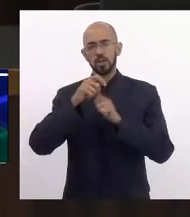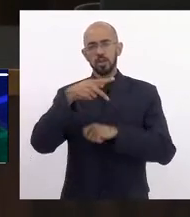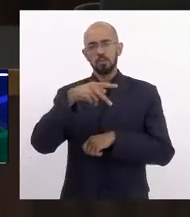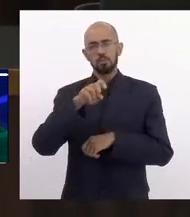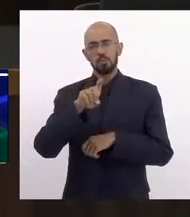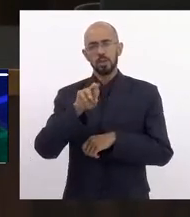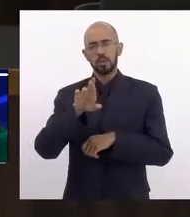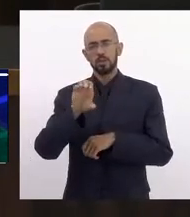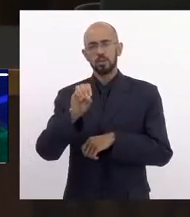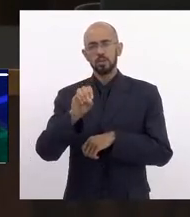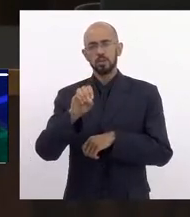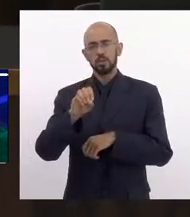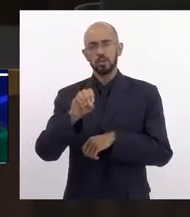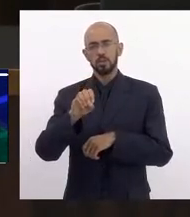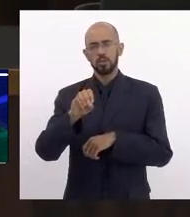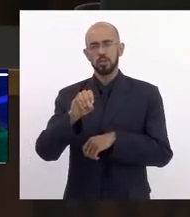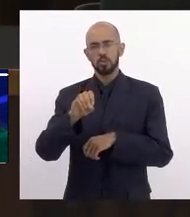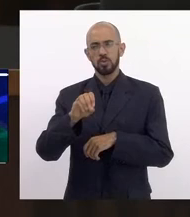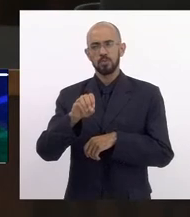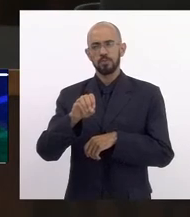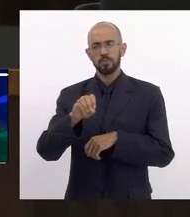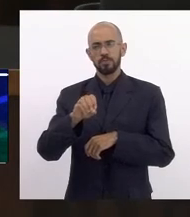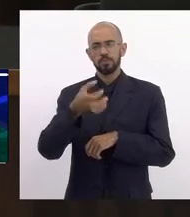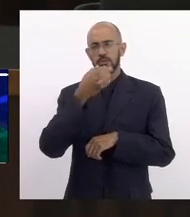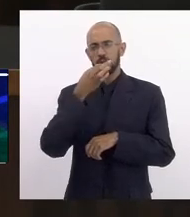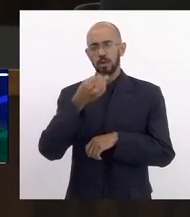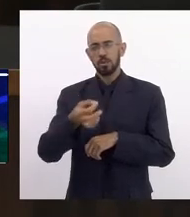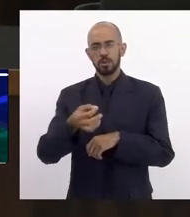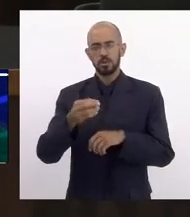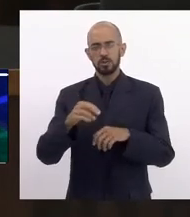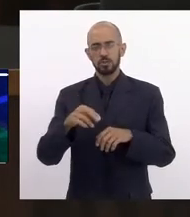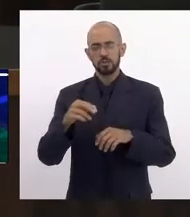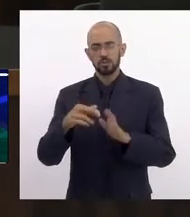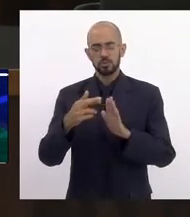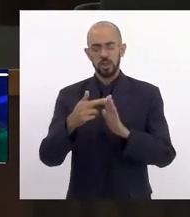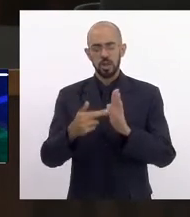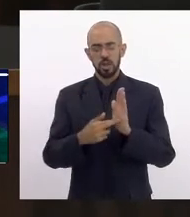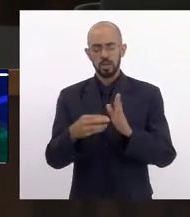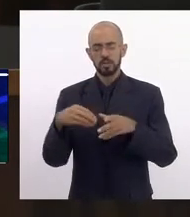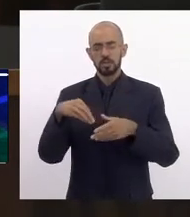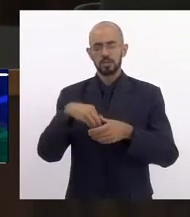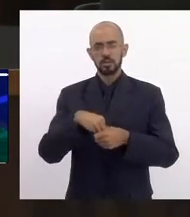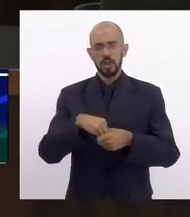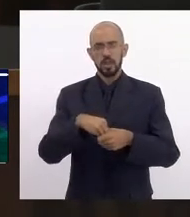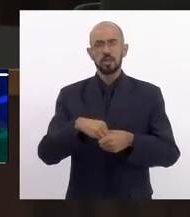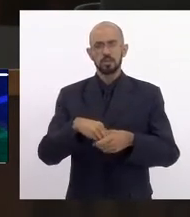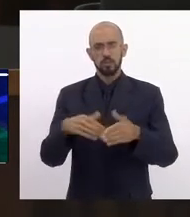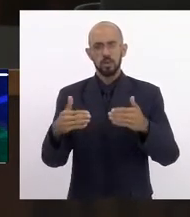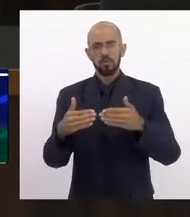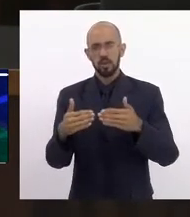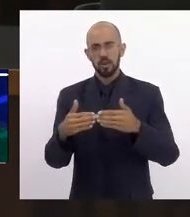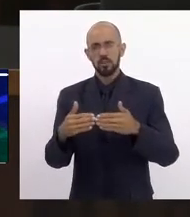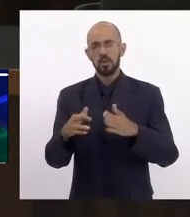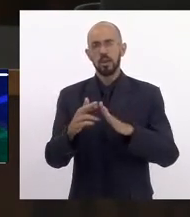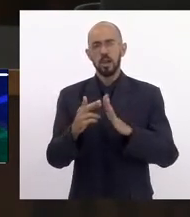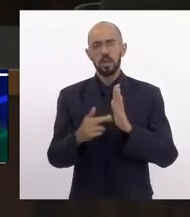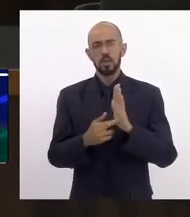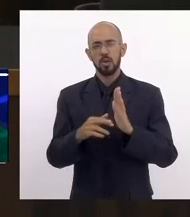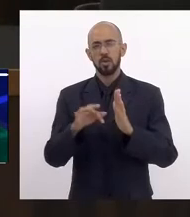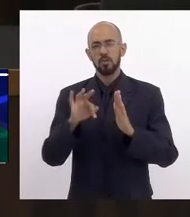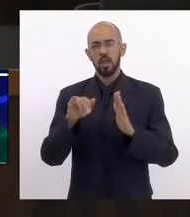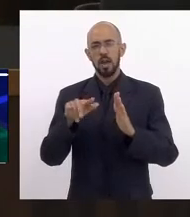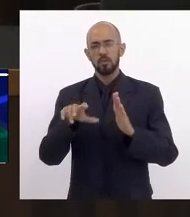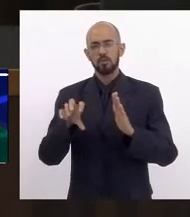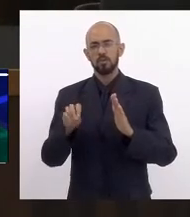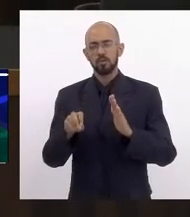Figueiredo. Parecer da Comissão de Normas Internas e Proposição Externa, favorável. Relator, deputado Sérgio Fernandes. Em discussão, não